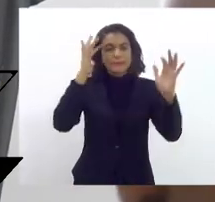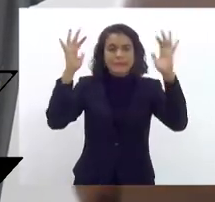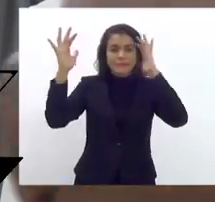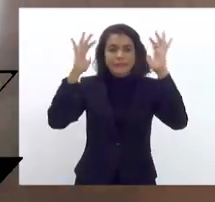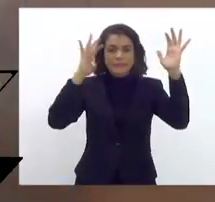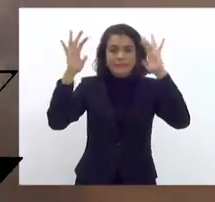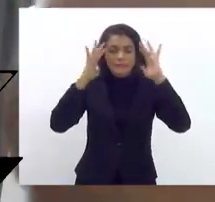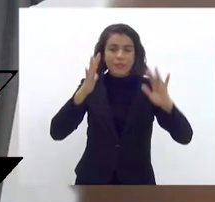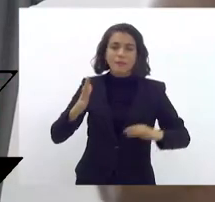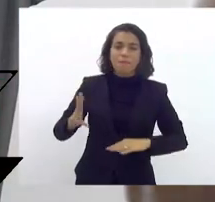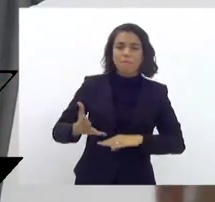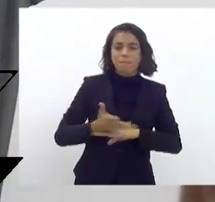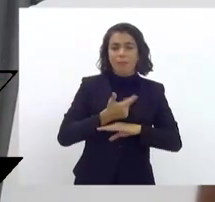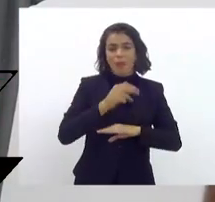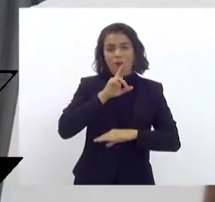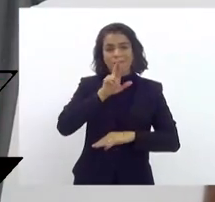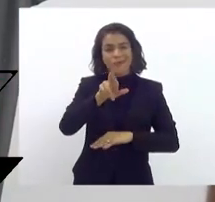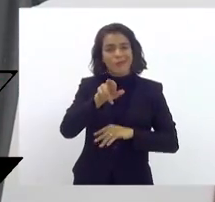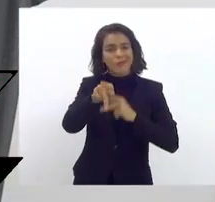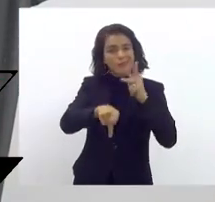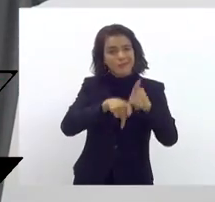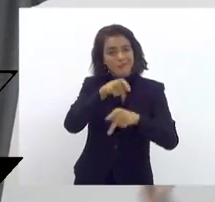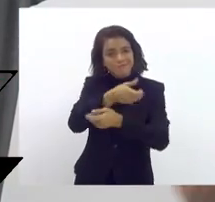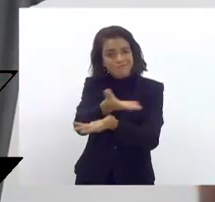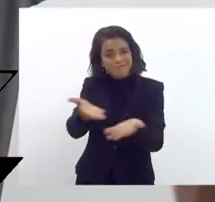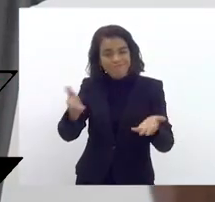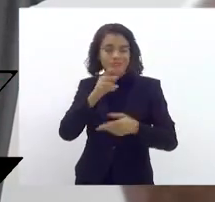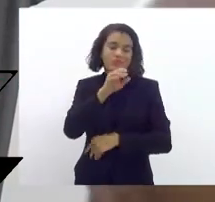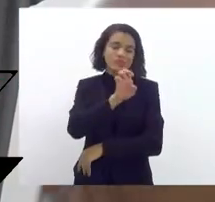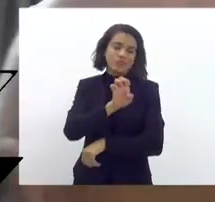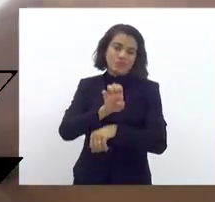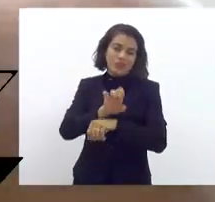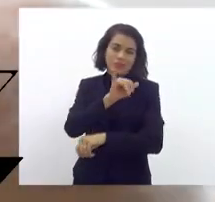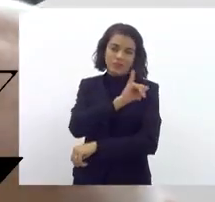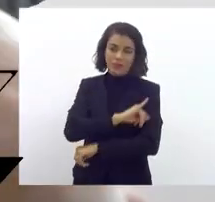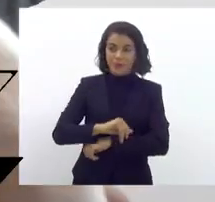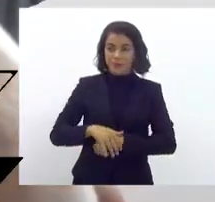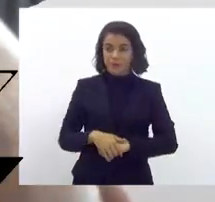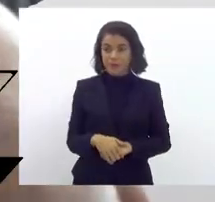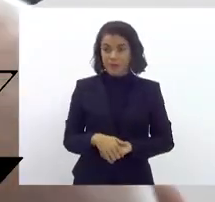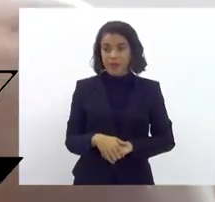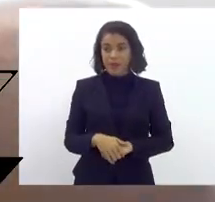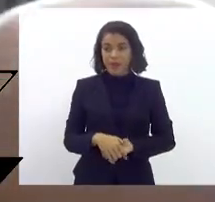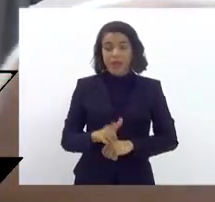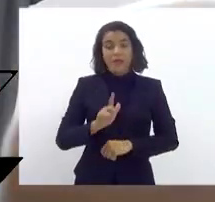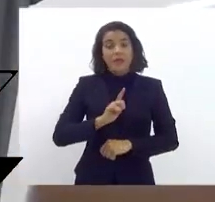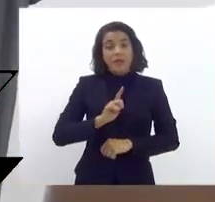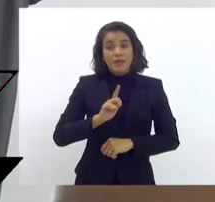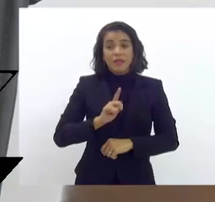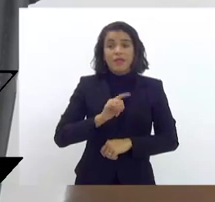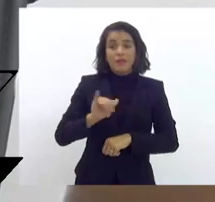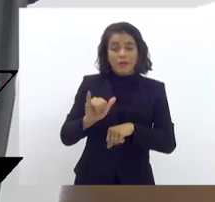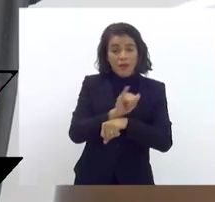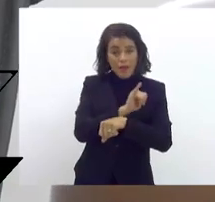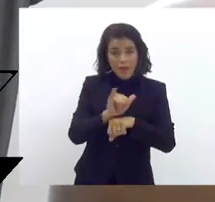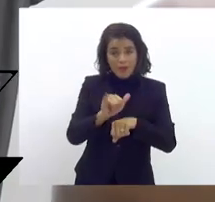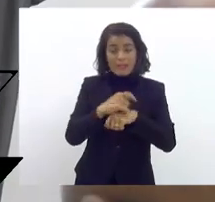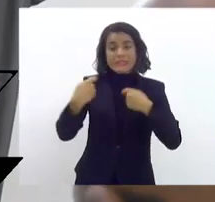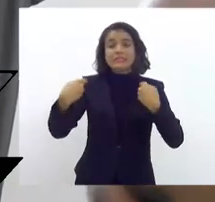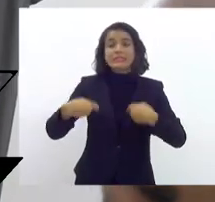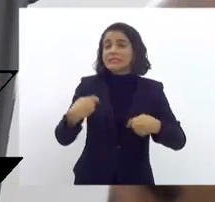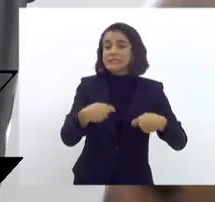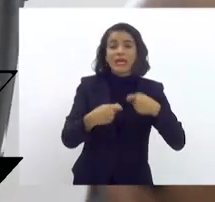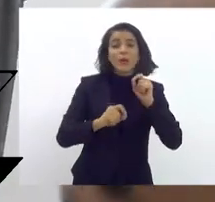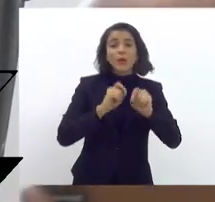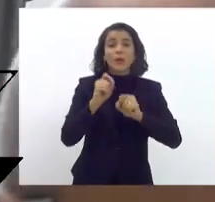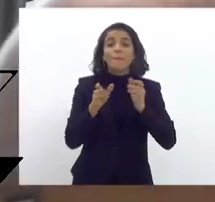no melhor resultado para a população do estado do Rio de Janeiro bom tem aqui os recursos ao longo da CPI será necessário